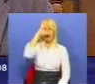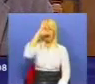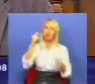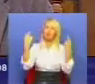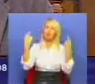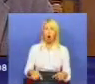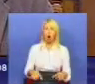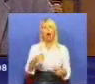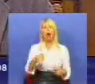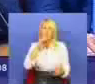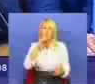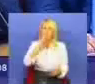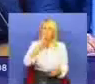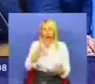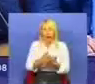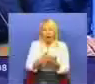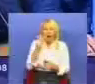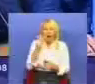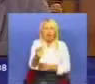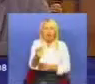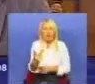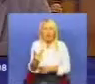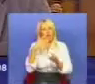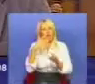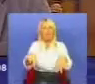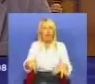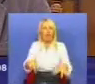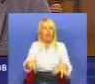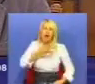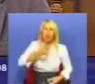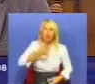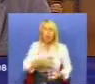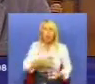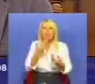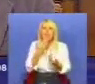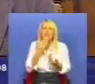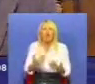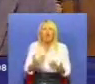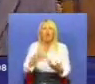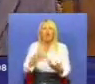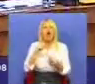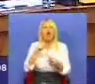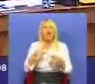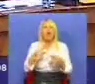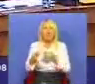durante mais de 2 anos, mas explique-nos, por favor, a política secular do Governo a este respeito.